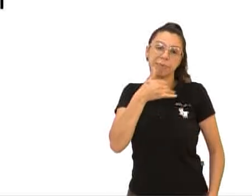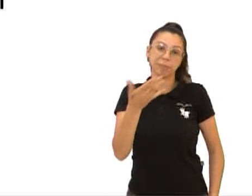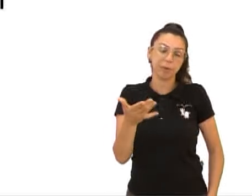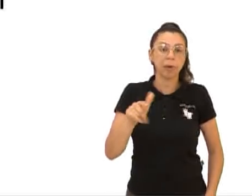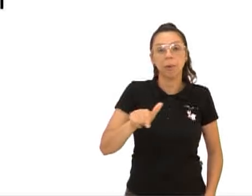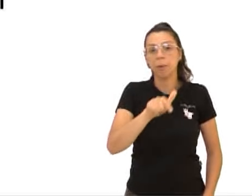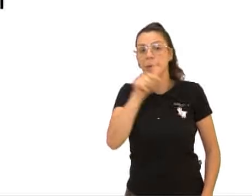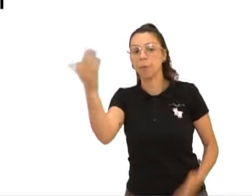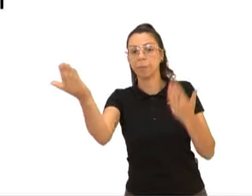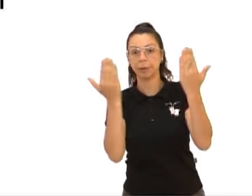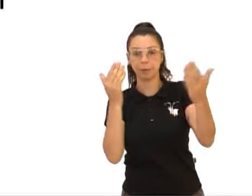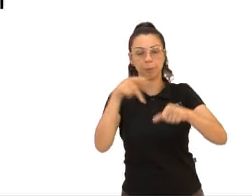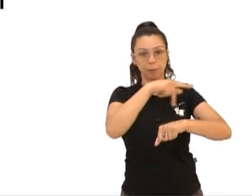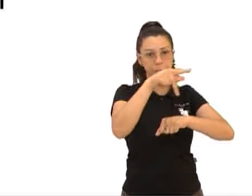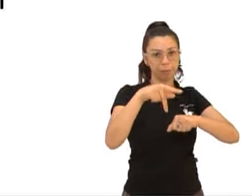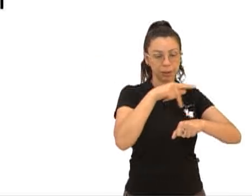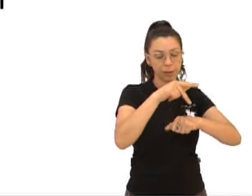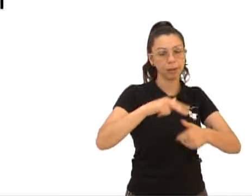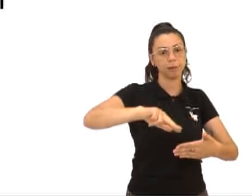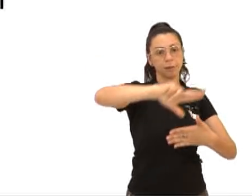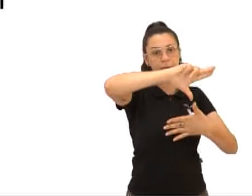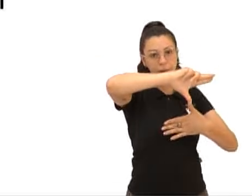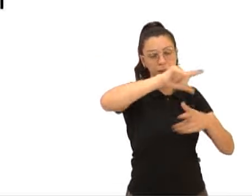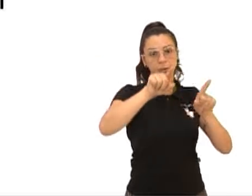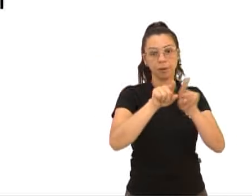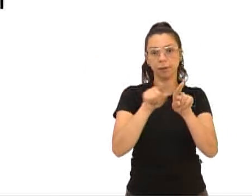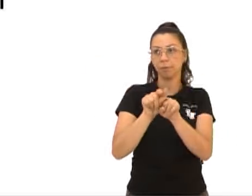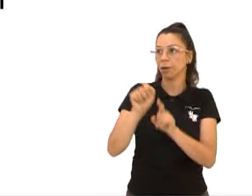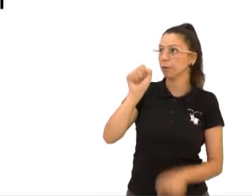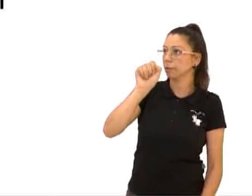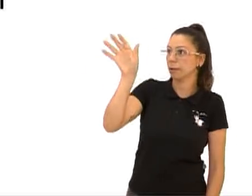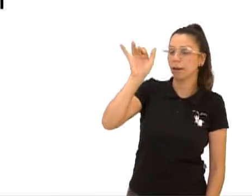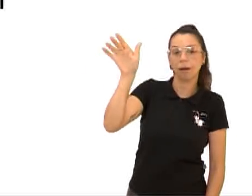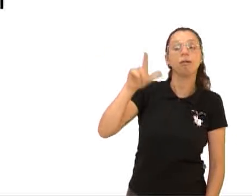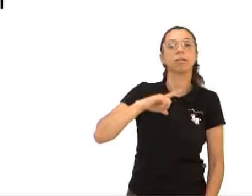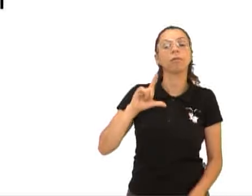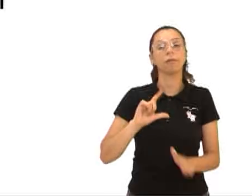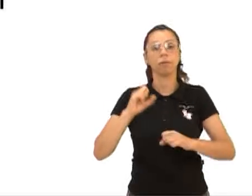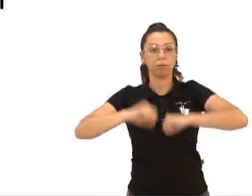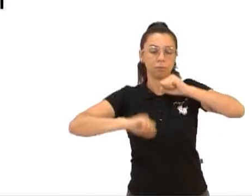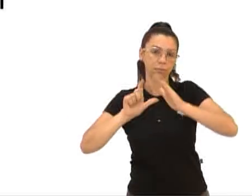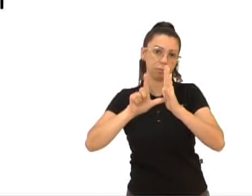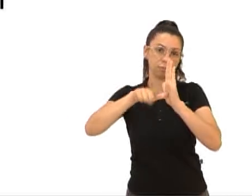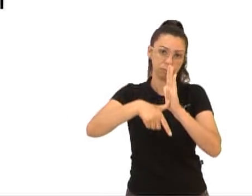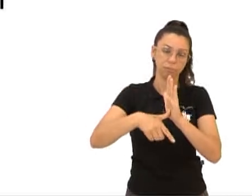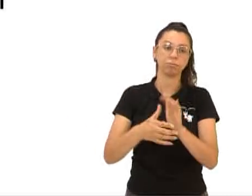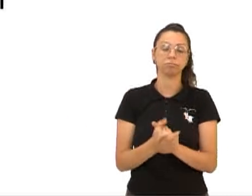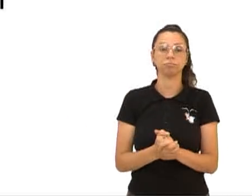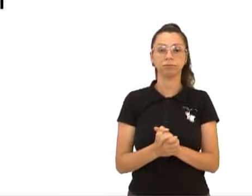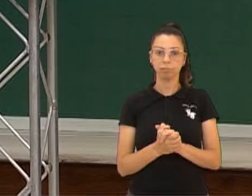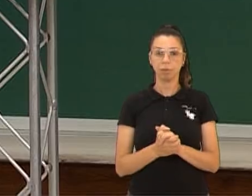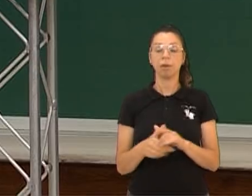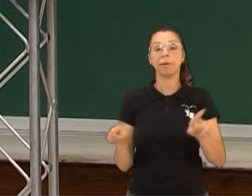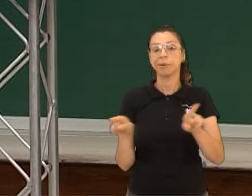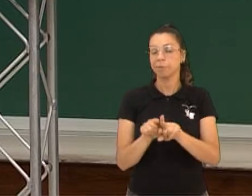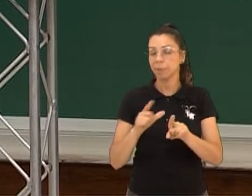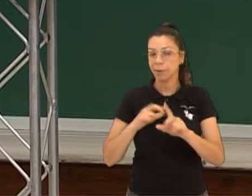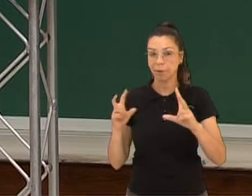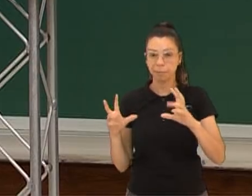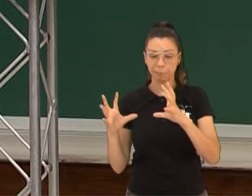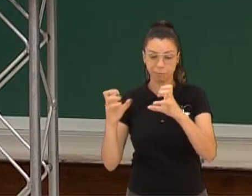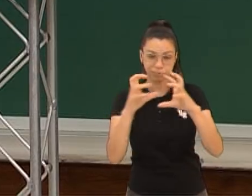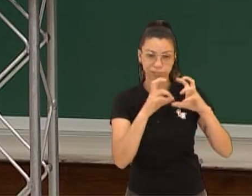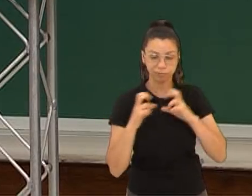os países aqui da América Latina e da Ásia, que tiveram essa industrialização tardia. Os conflitos armados que ocorreram, principalmente